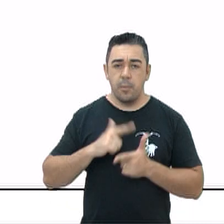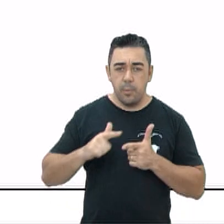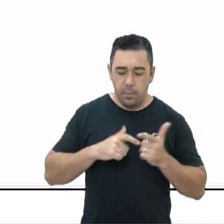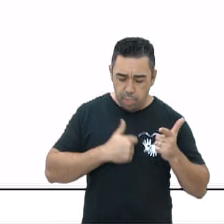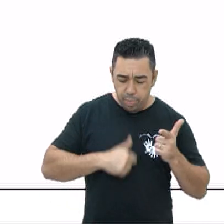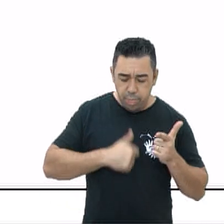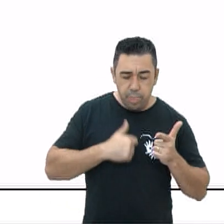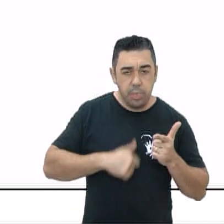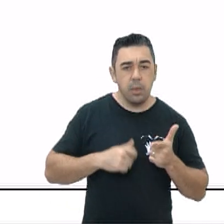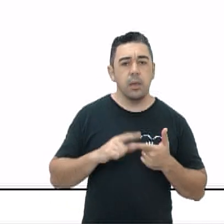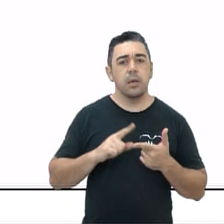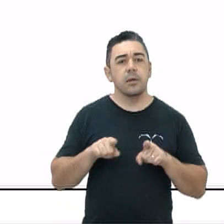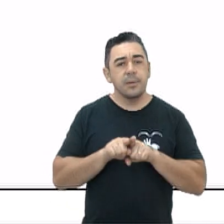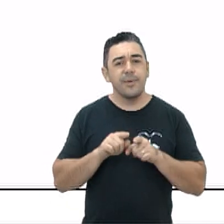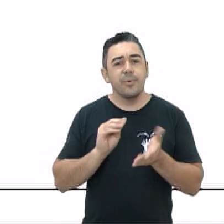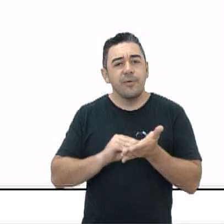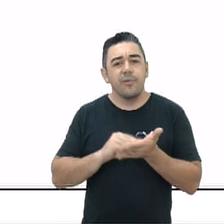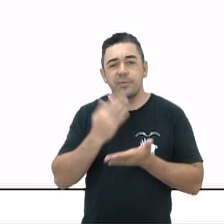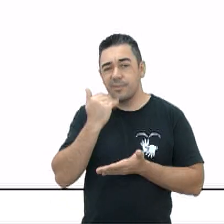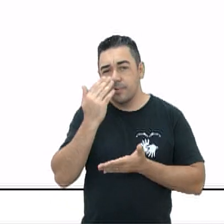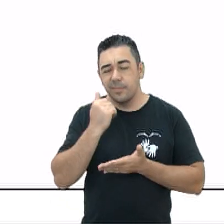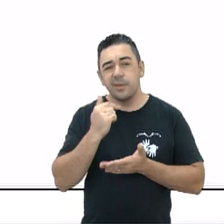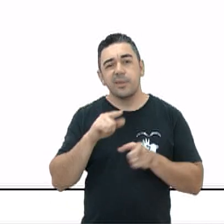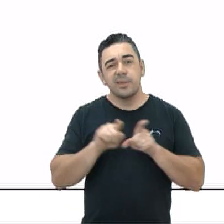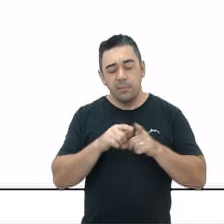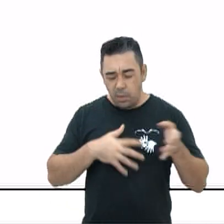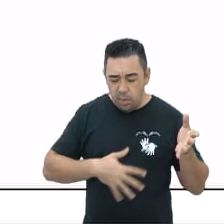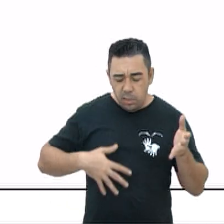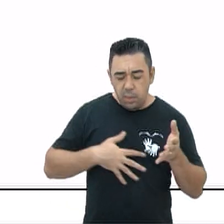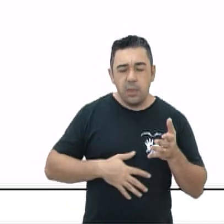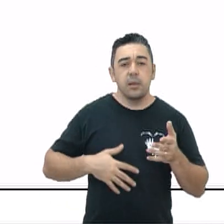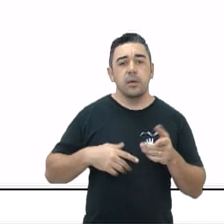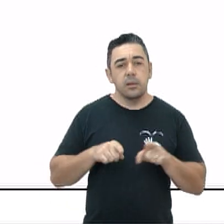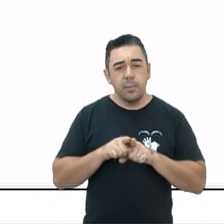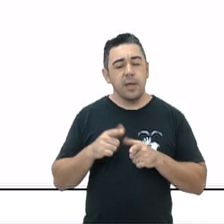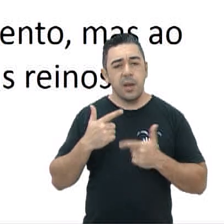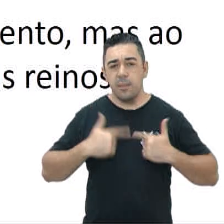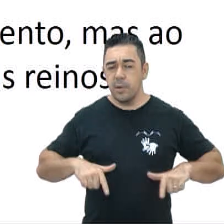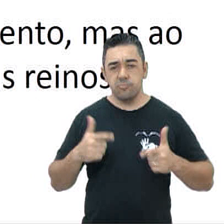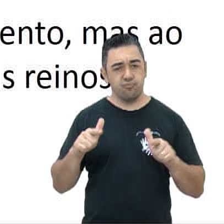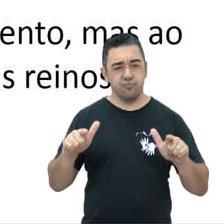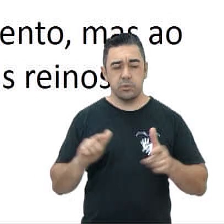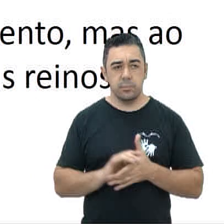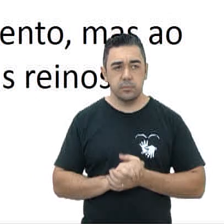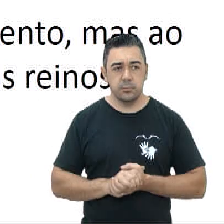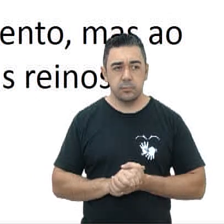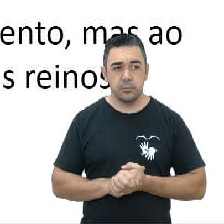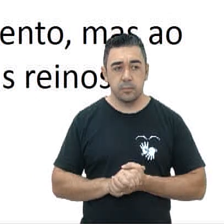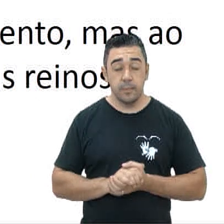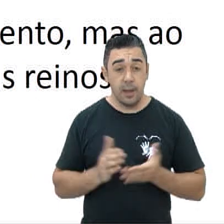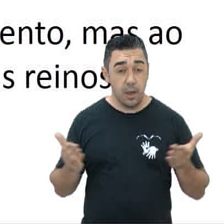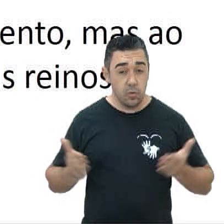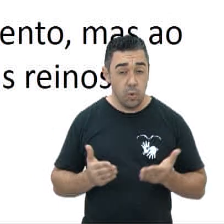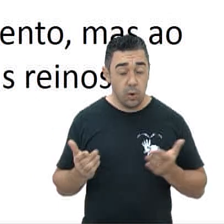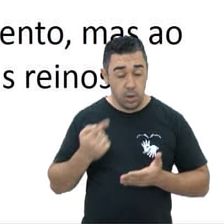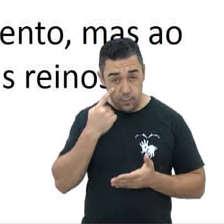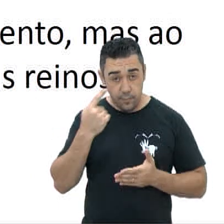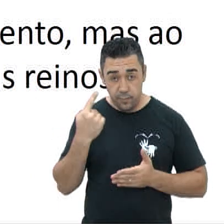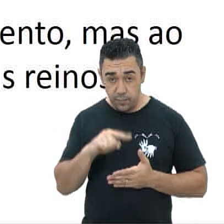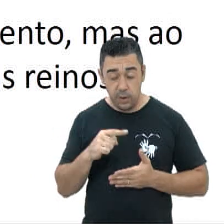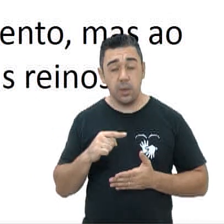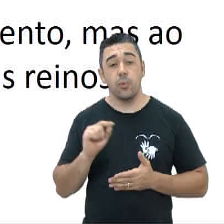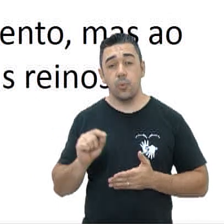causada principalmente pela má alimentação e as más condições de higiene, tá? Então agora a gente vai